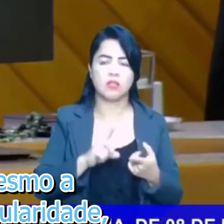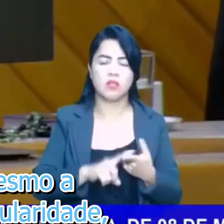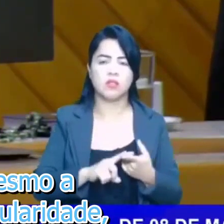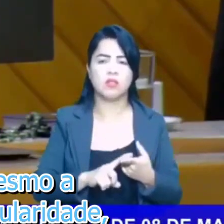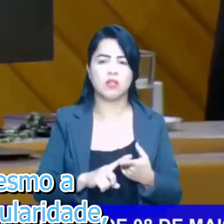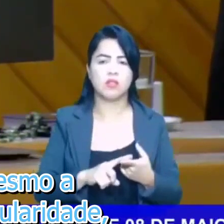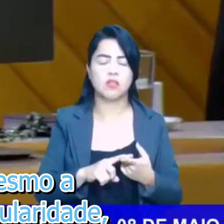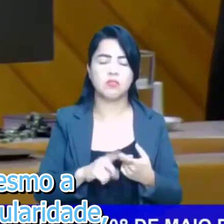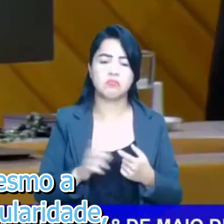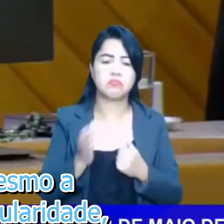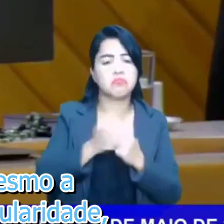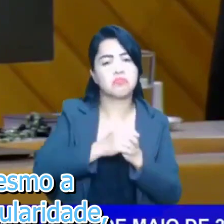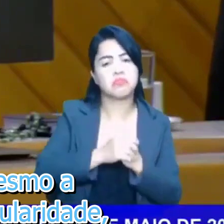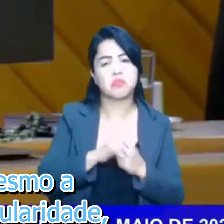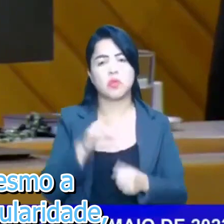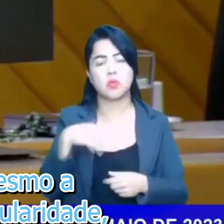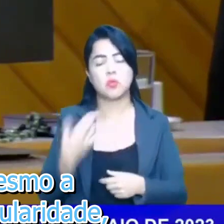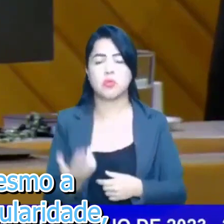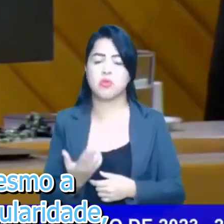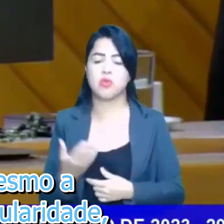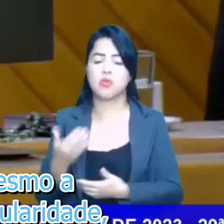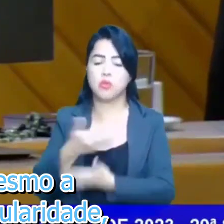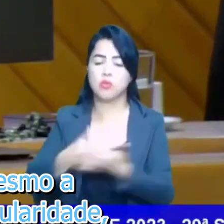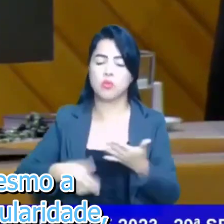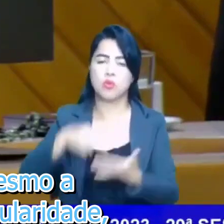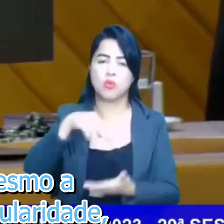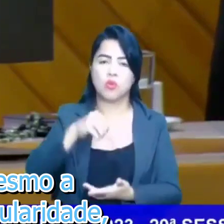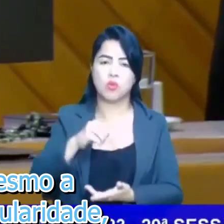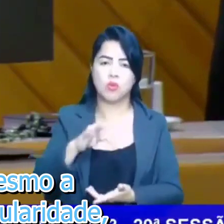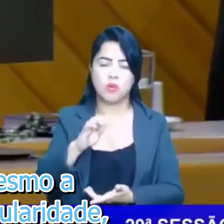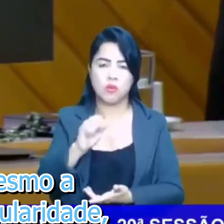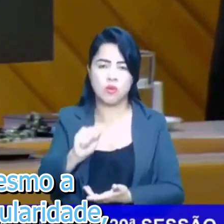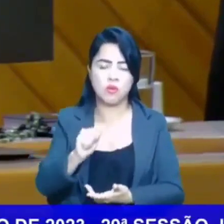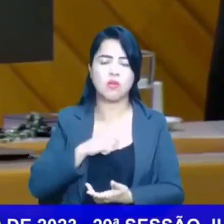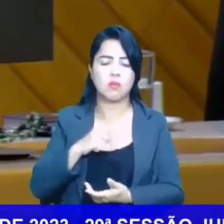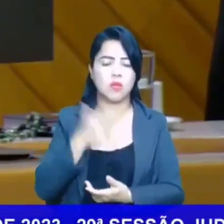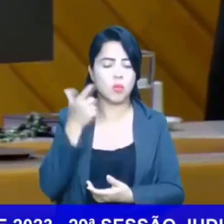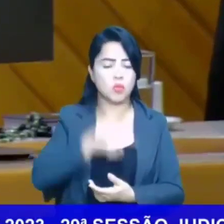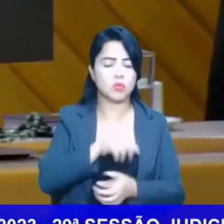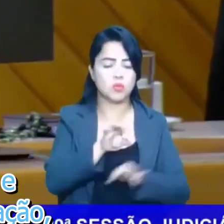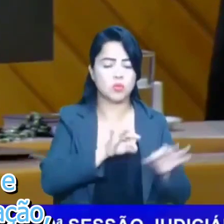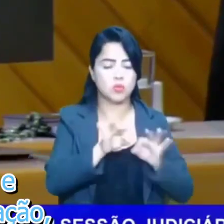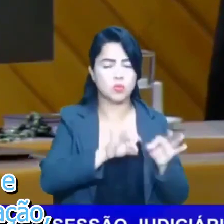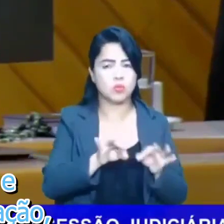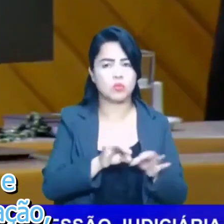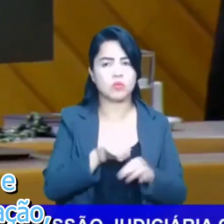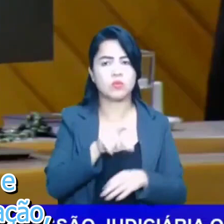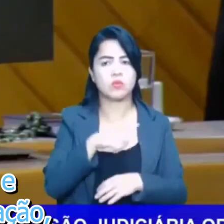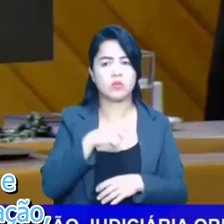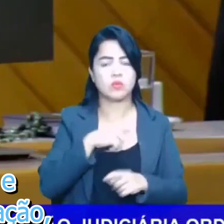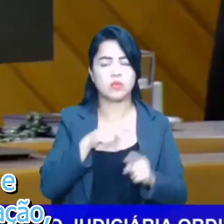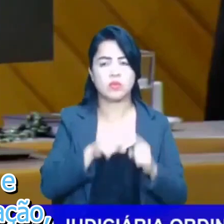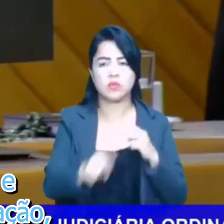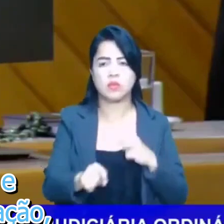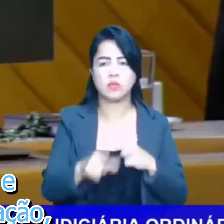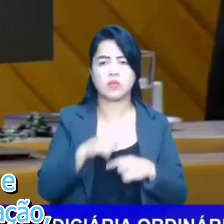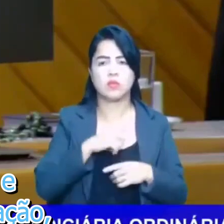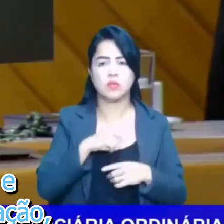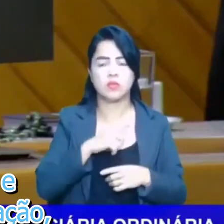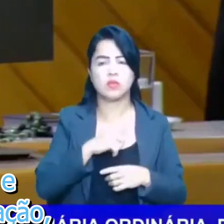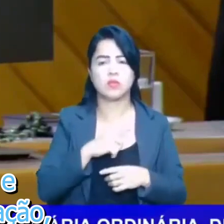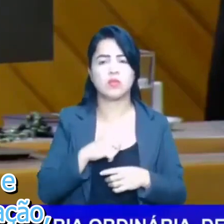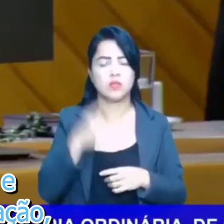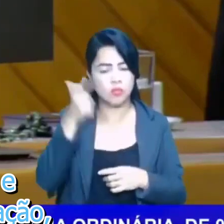a omissão ou mesmo a juntada de nota explicativa na tentativa de sanar a irregularidade, o que incide em violação da norma de regência,